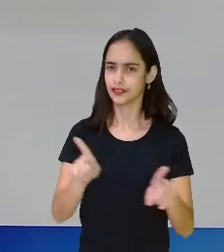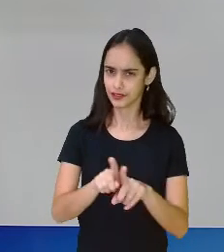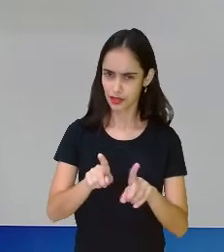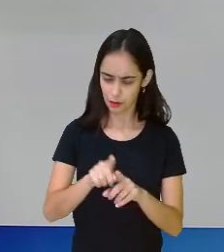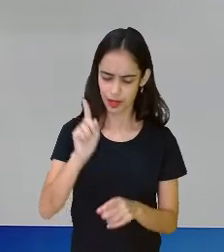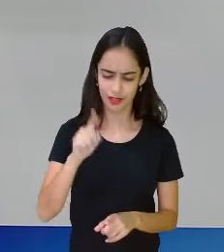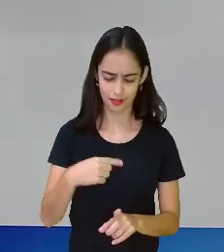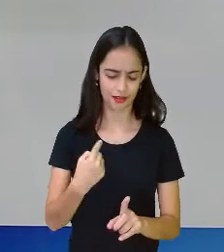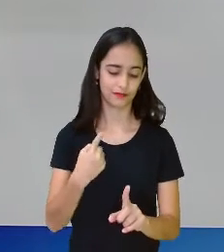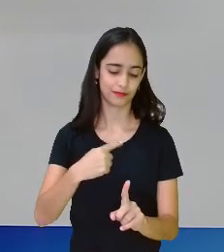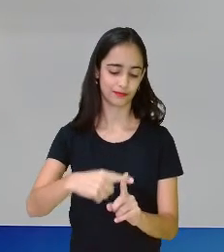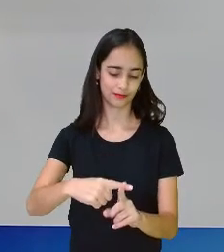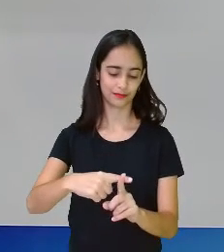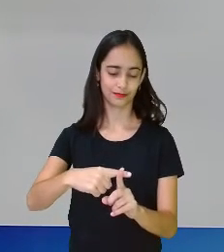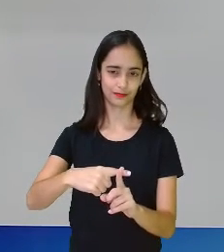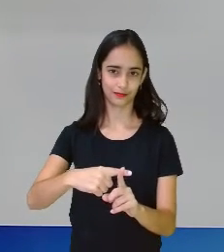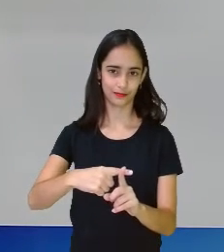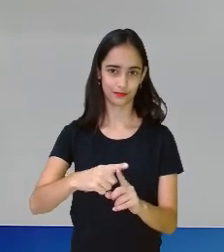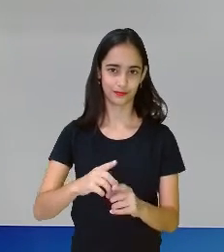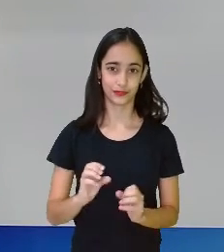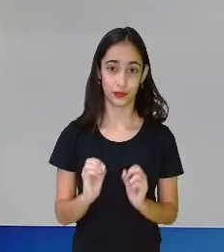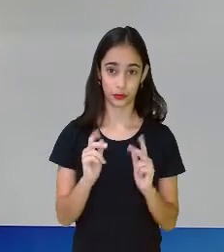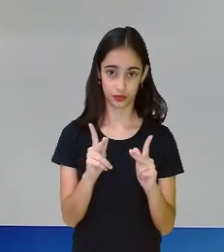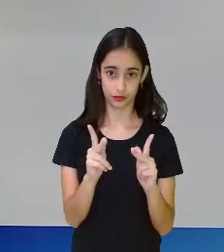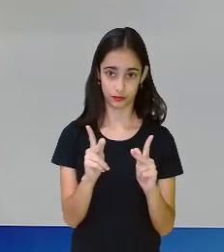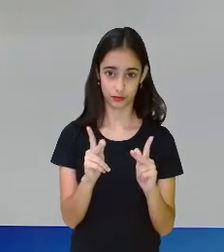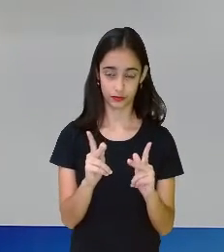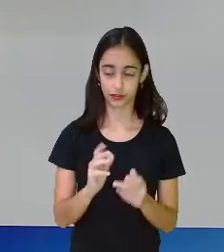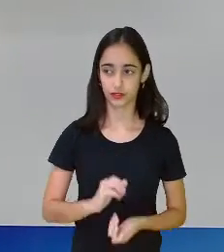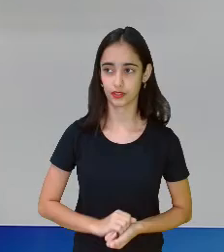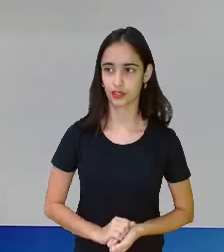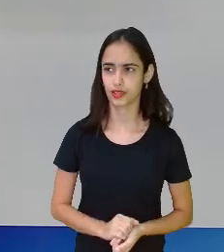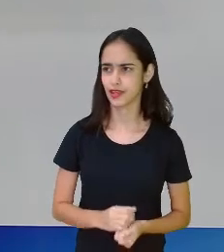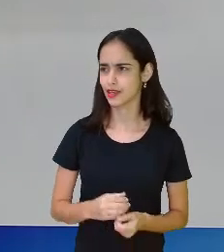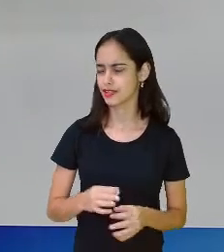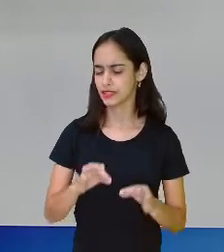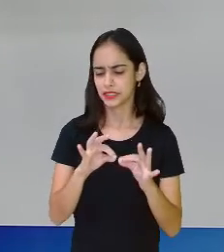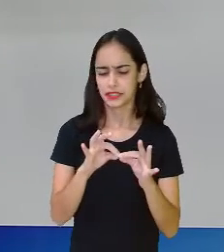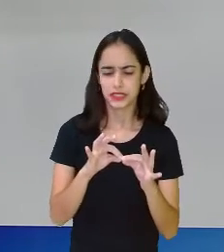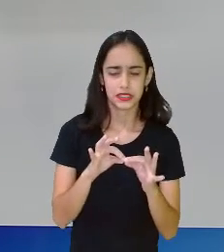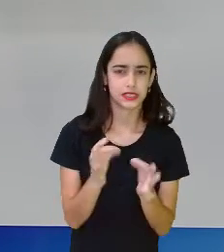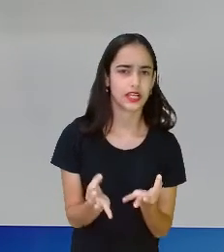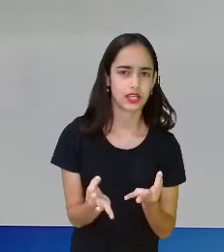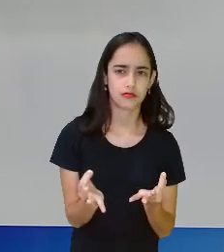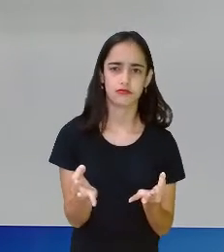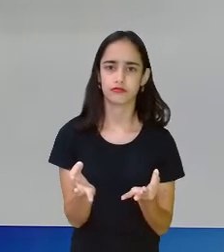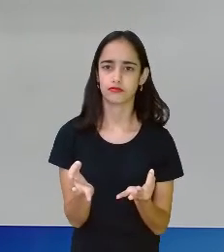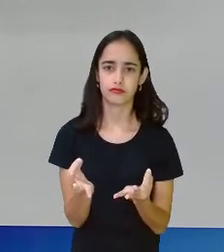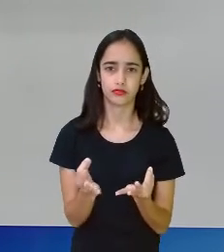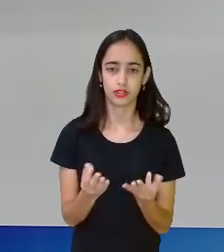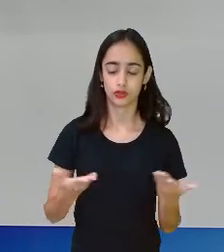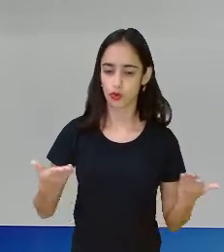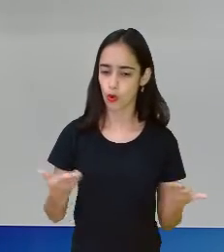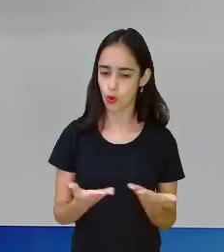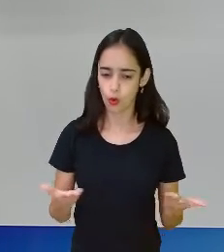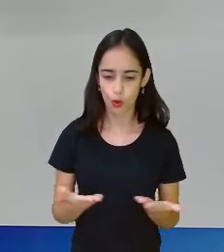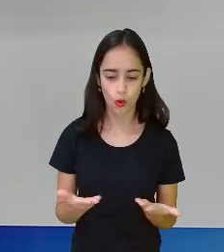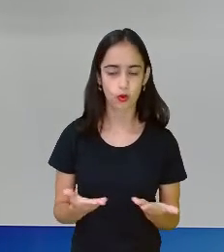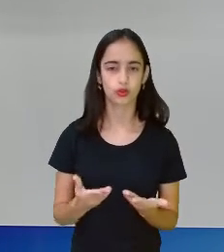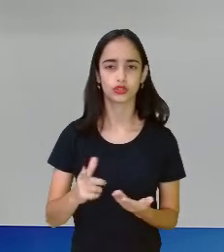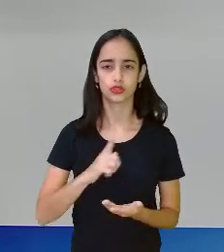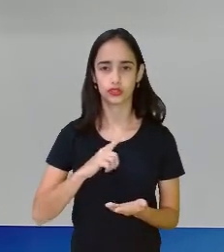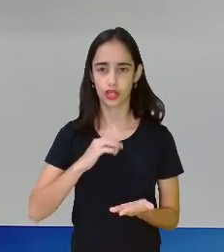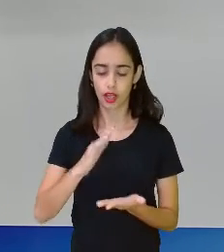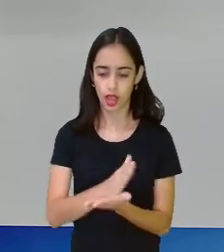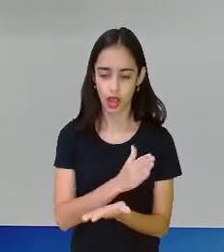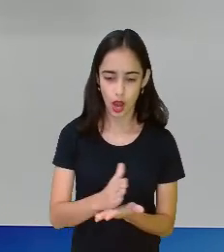falando de uma adição. Beleza? Conceito básico, o que eu trouxe hoje, na verdade, foram alguns